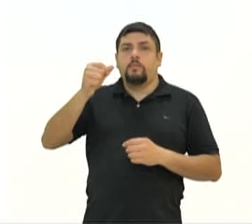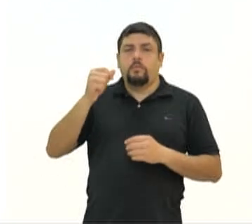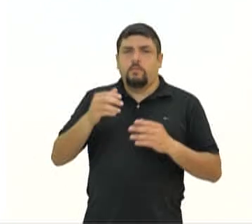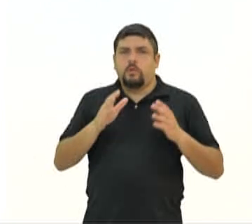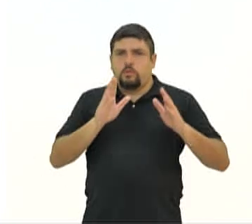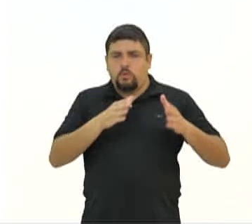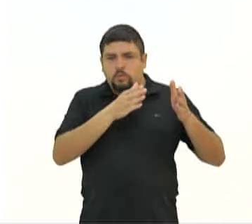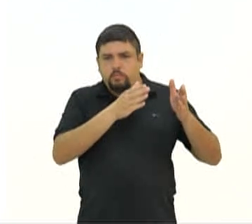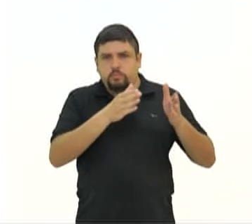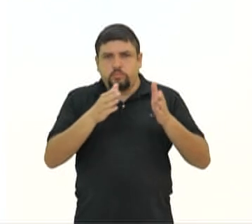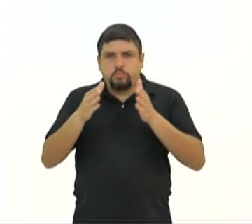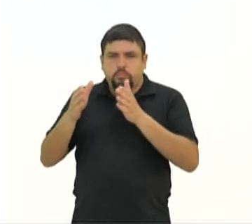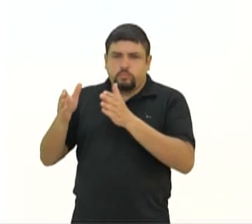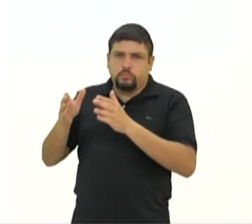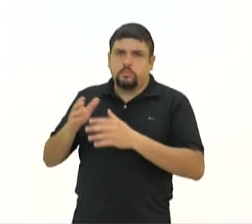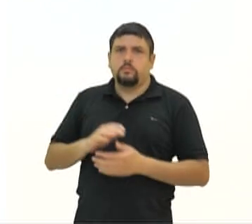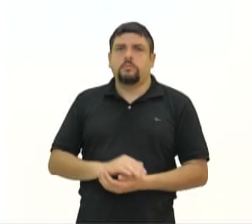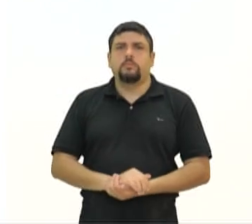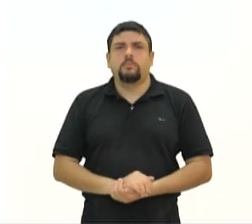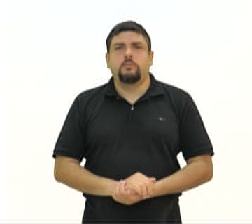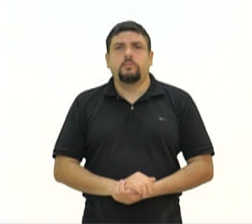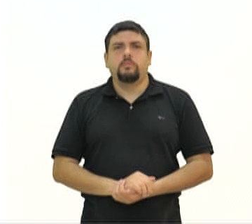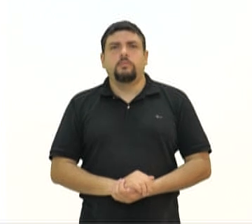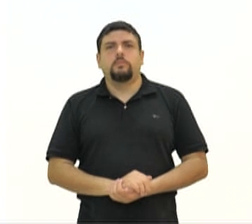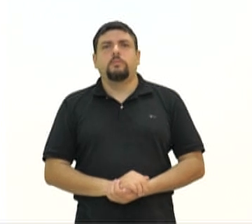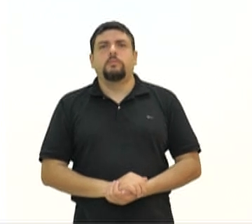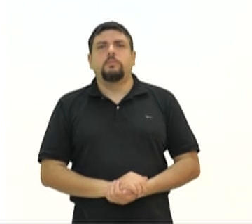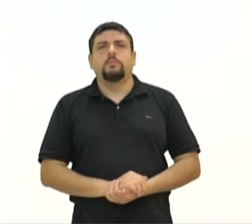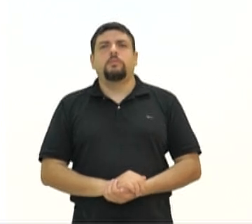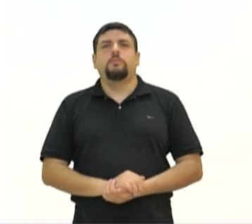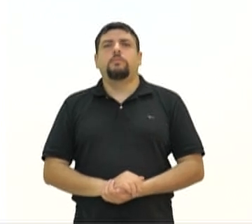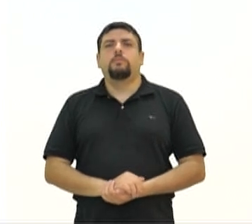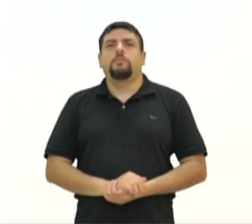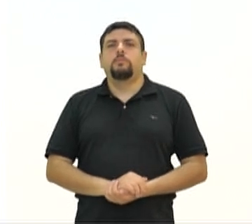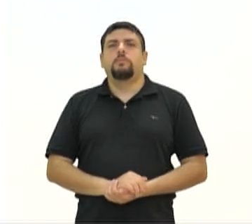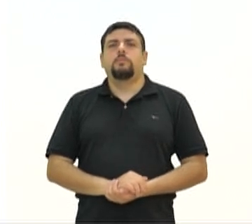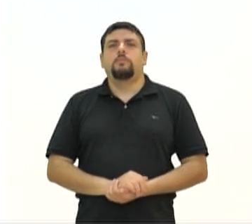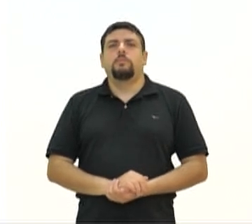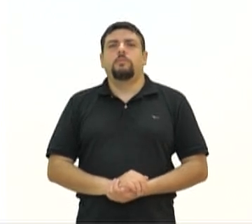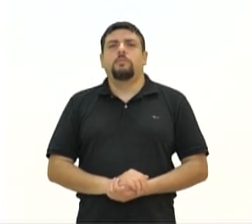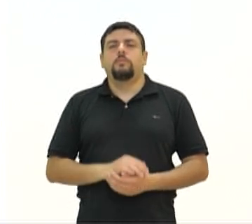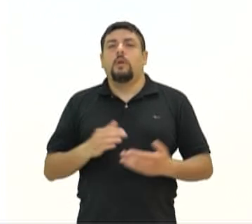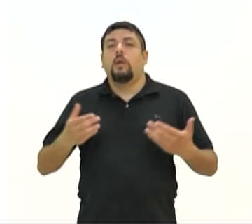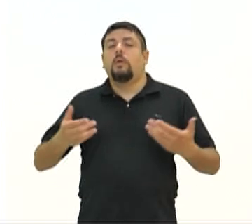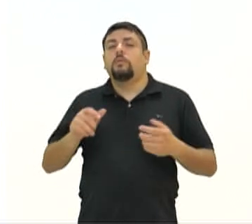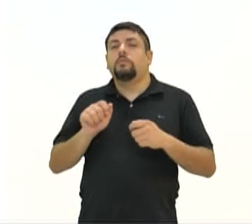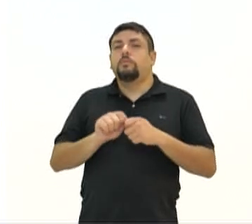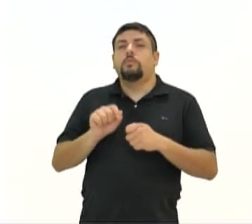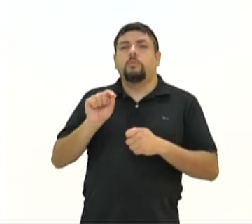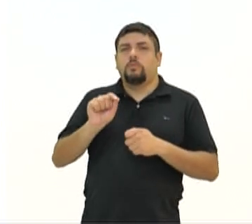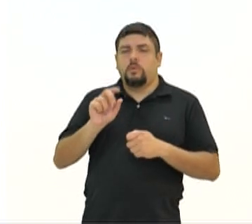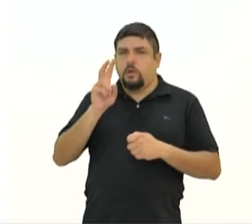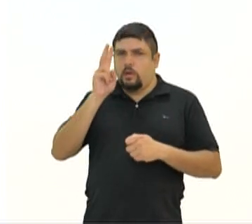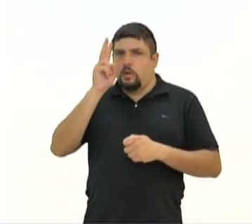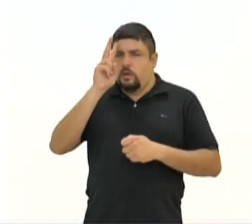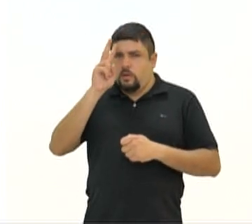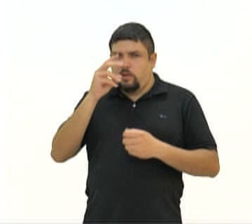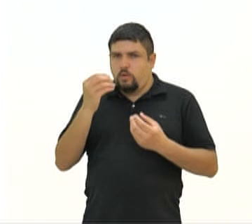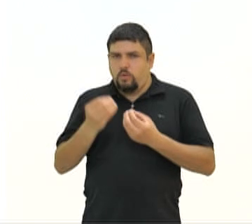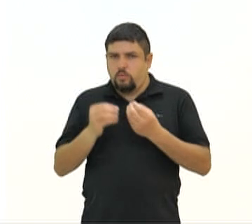ordenado. Lembrando disso, tá? Então vamos lá. Agora o que a gente tem que fazer? Lembram lá do